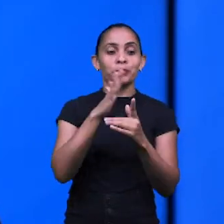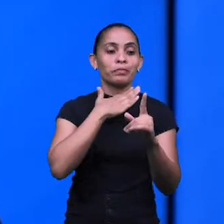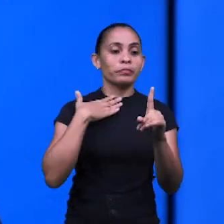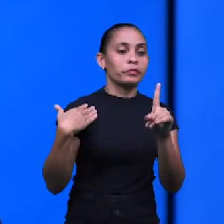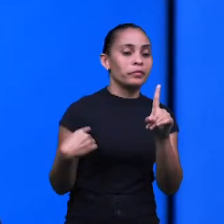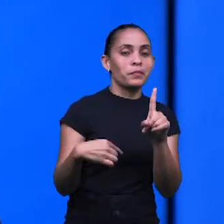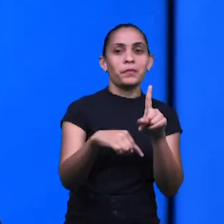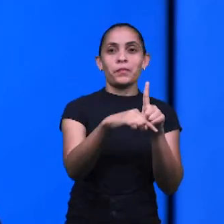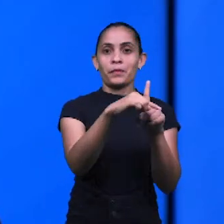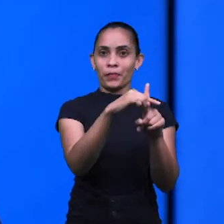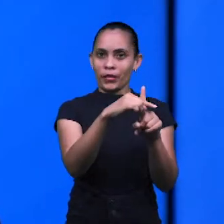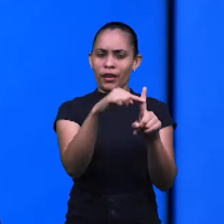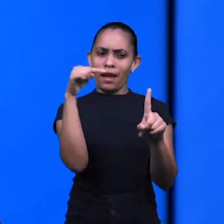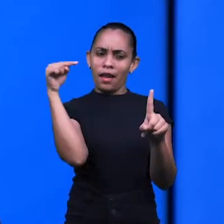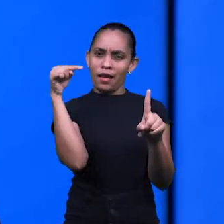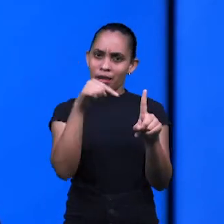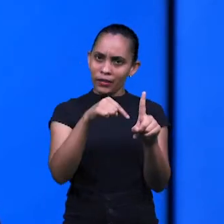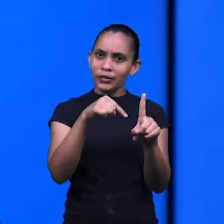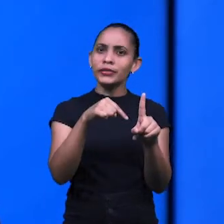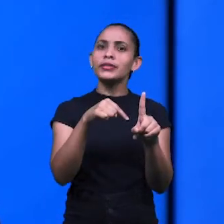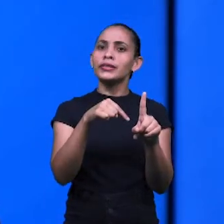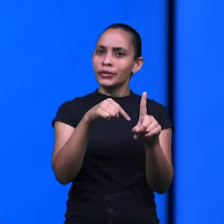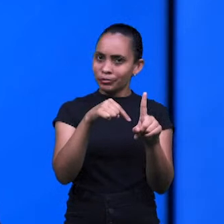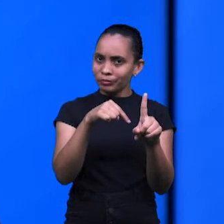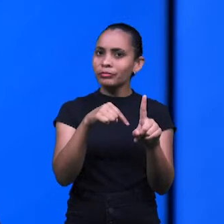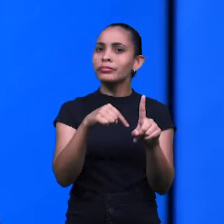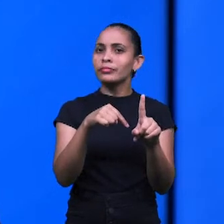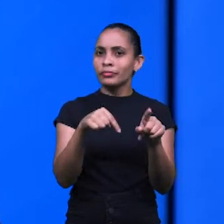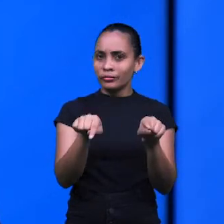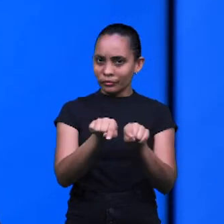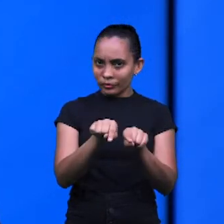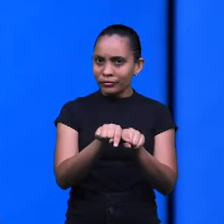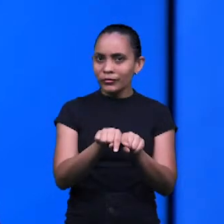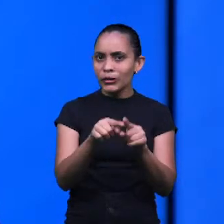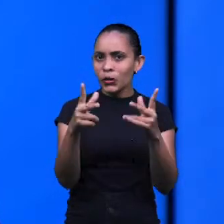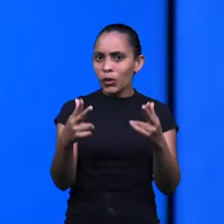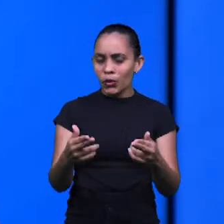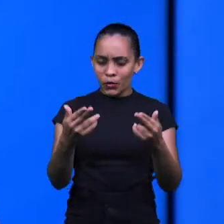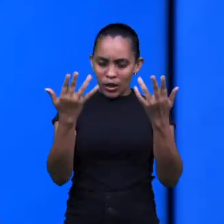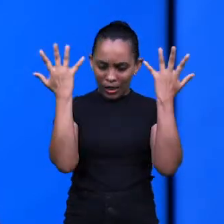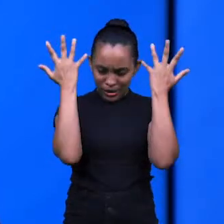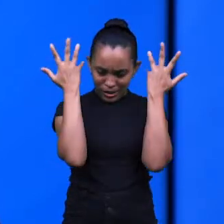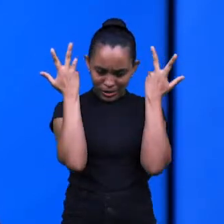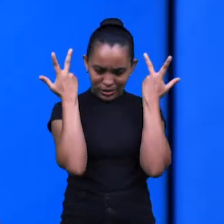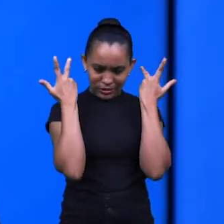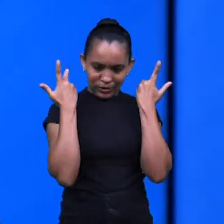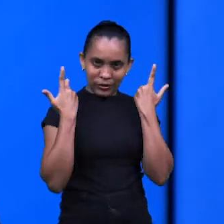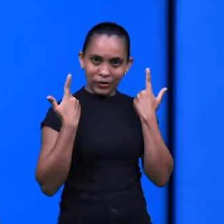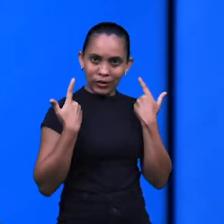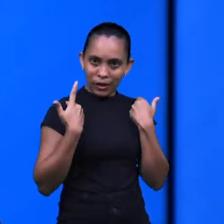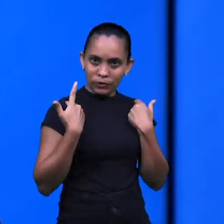nós, porque assim como ali naquele cadáver do leão, Sansão